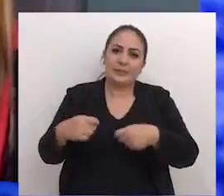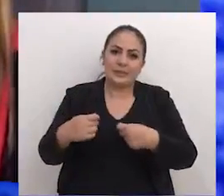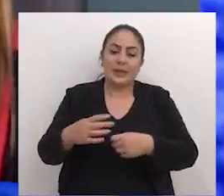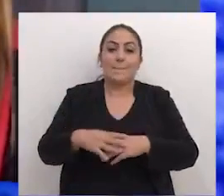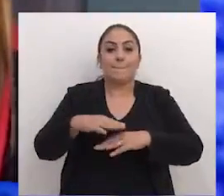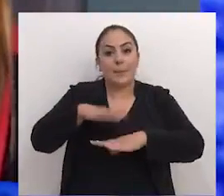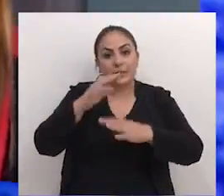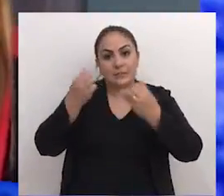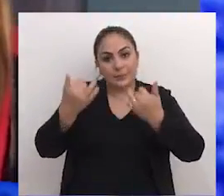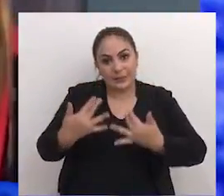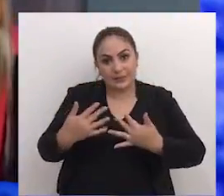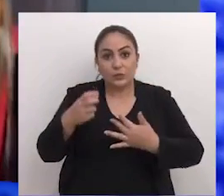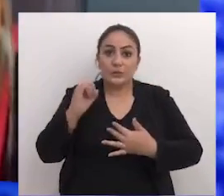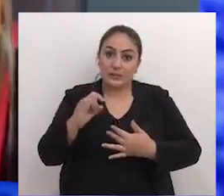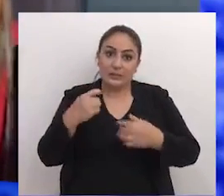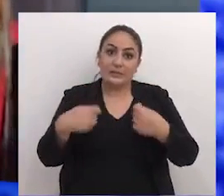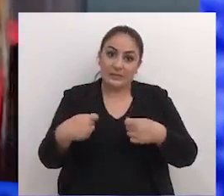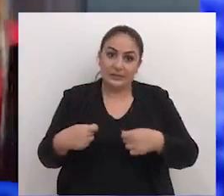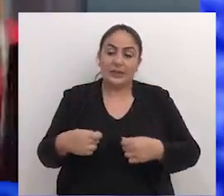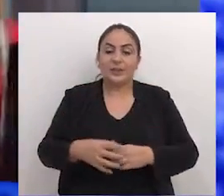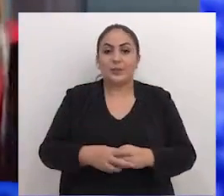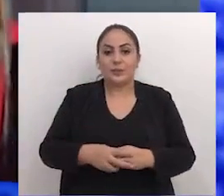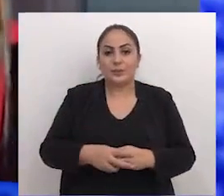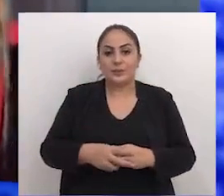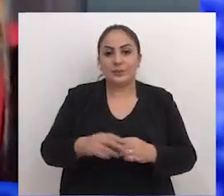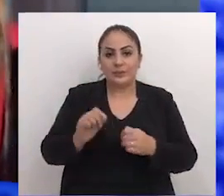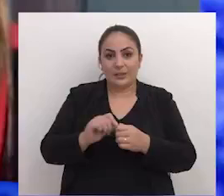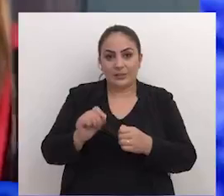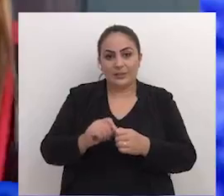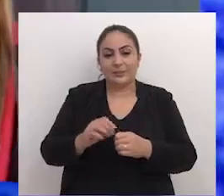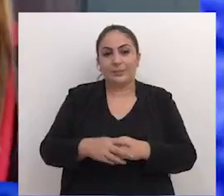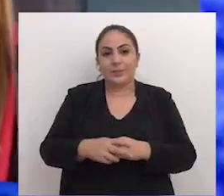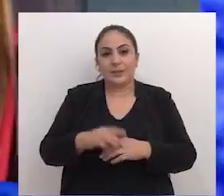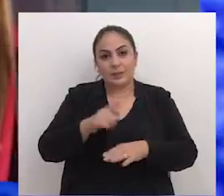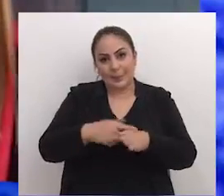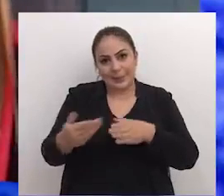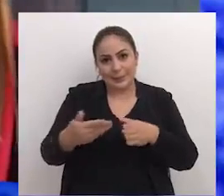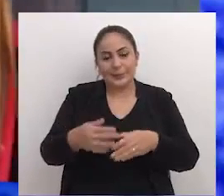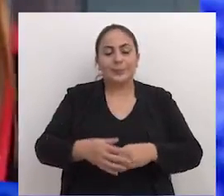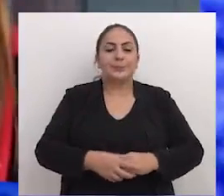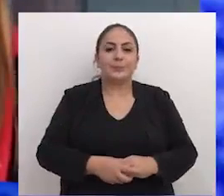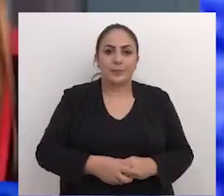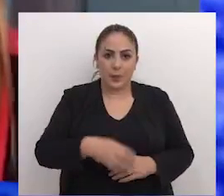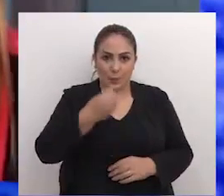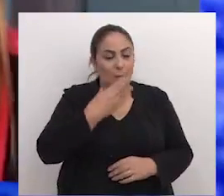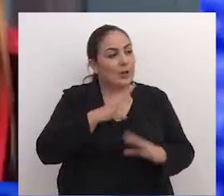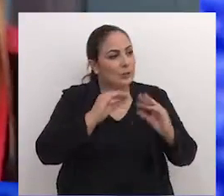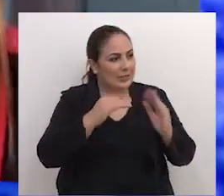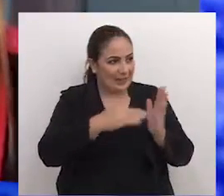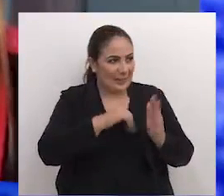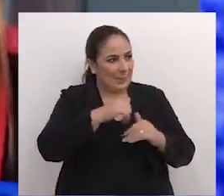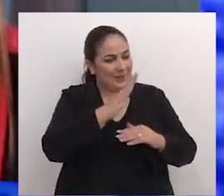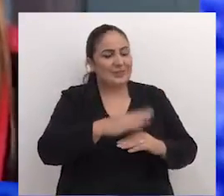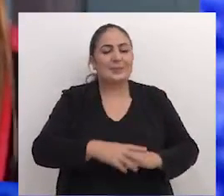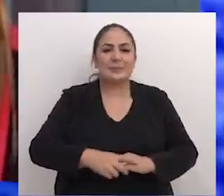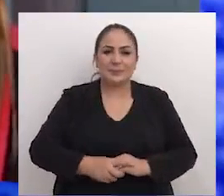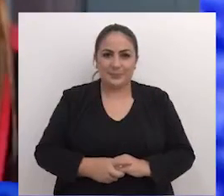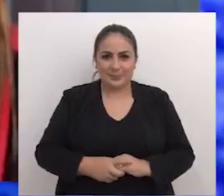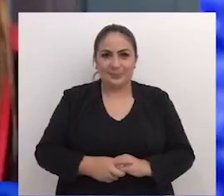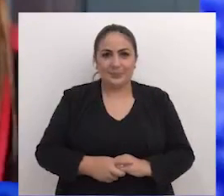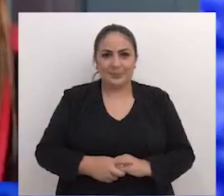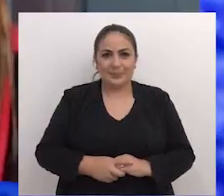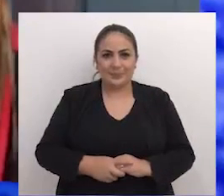por outros esclarecimentos que vocês acharem necessário no decorrer desse período. Uma boa noite, até mais.